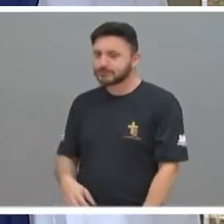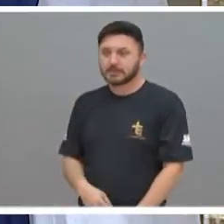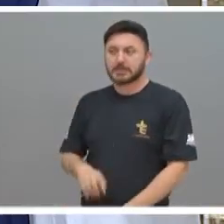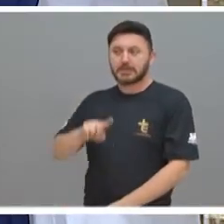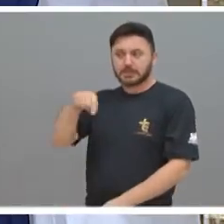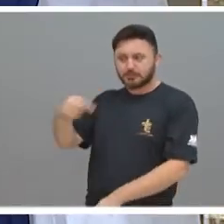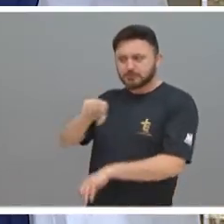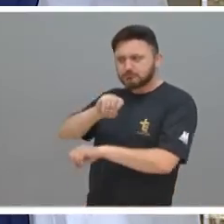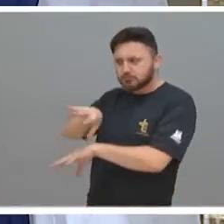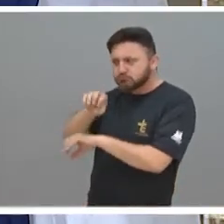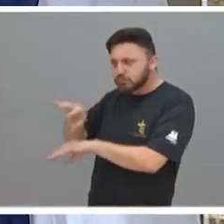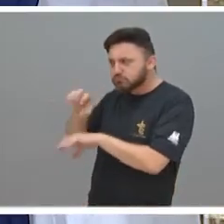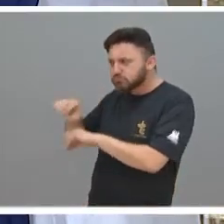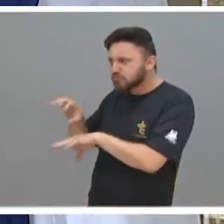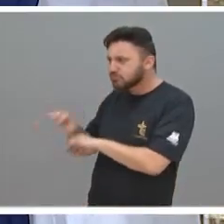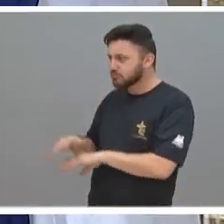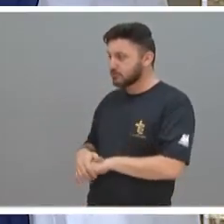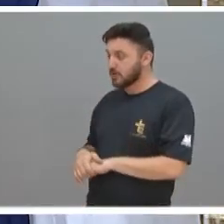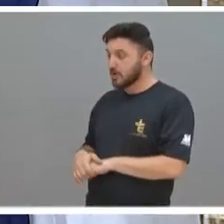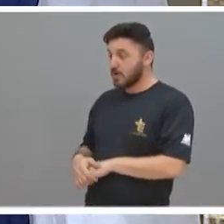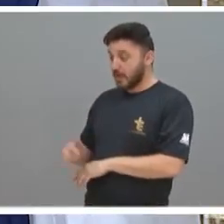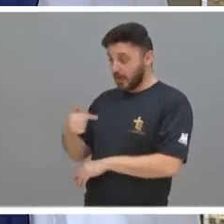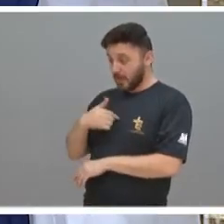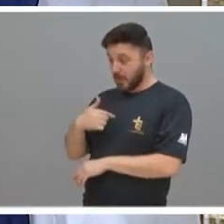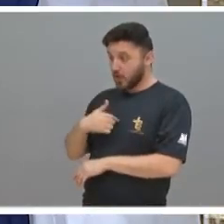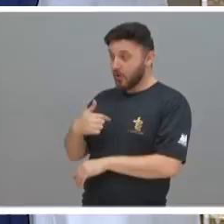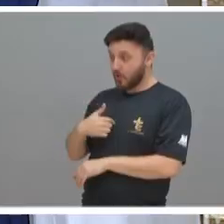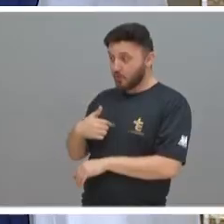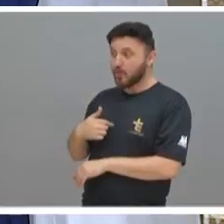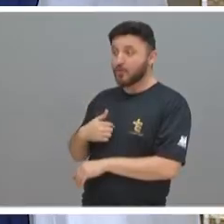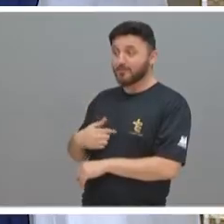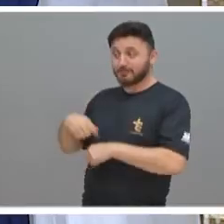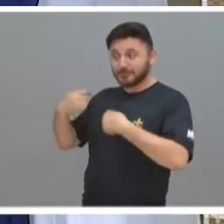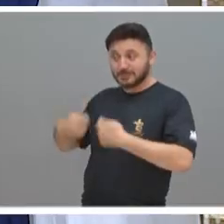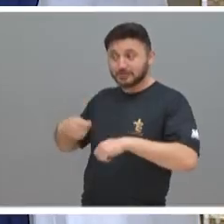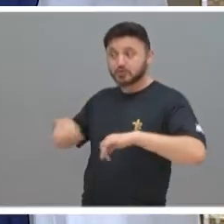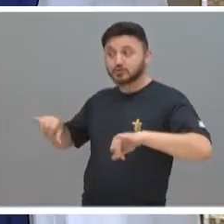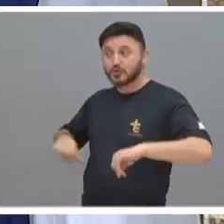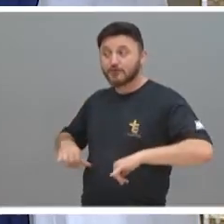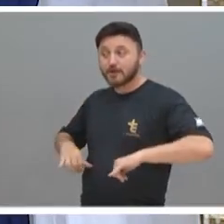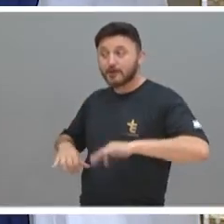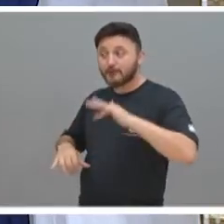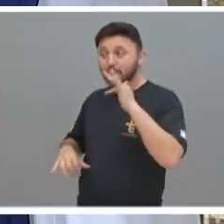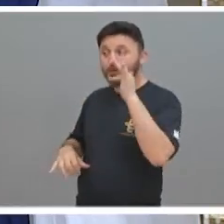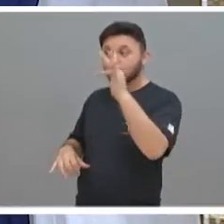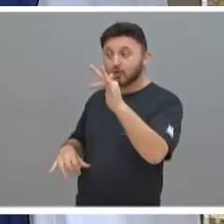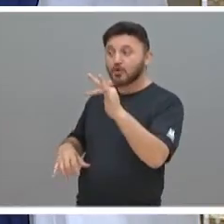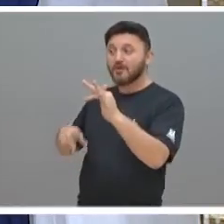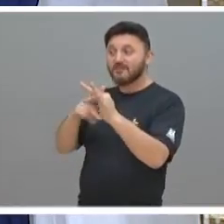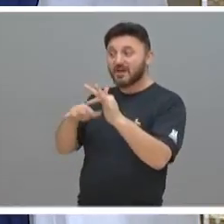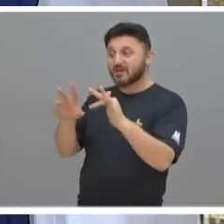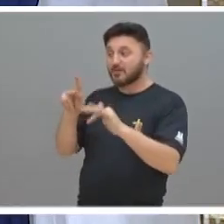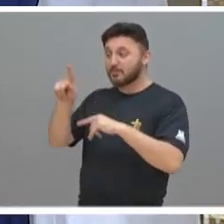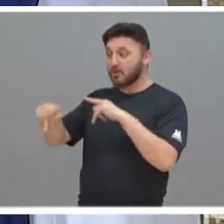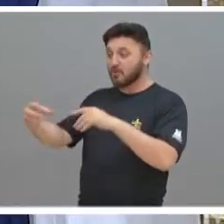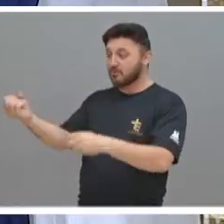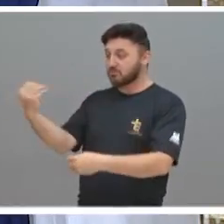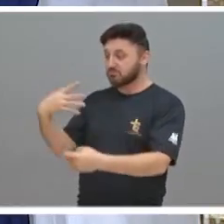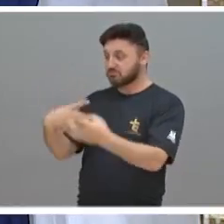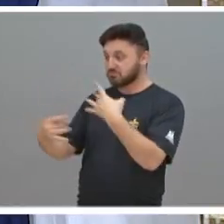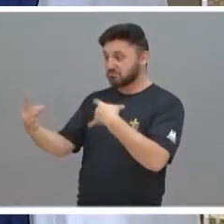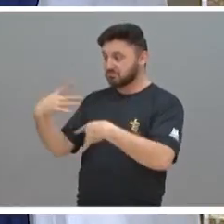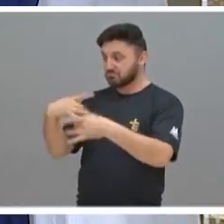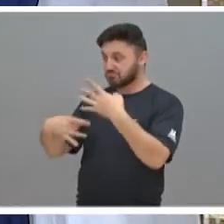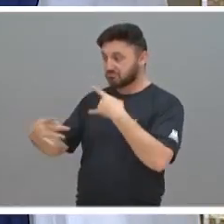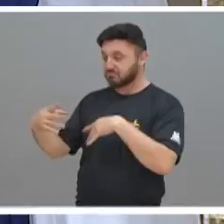a ensiná-los dizendo que o Filho do Homem deveria sofrer muito, ser rejeitado pelos